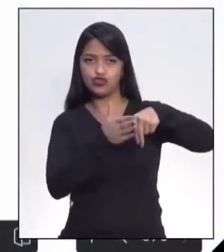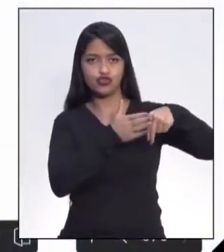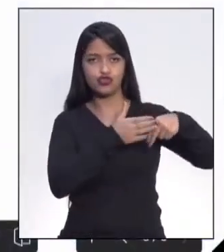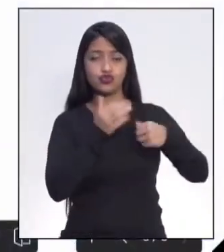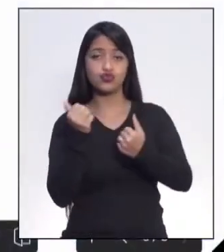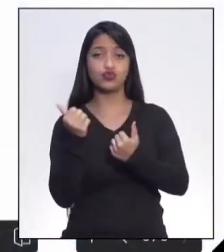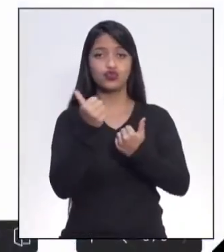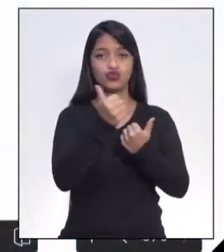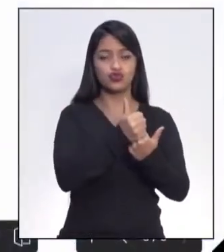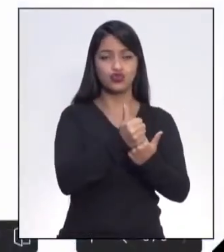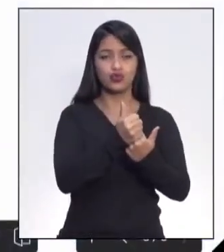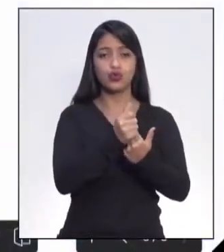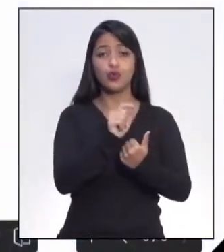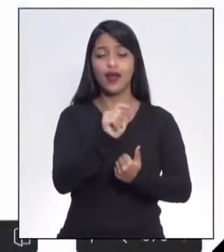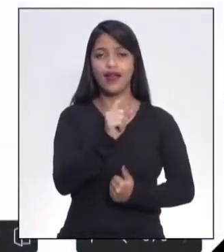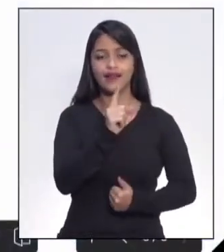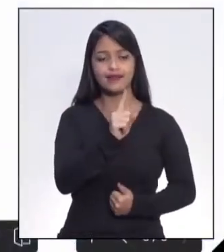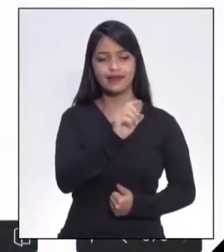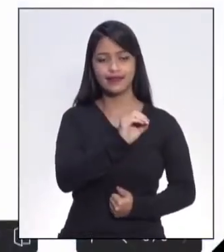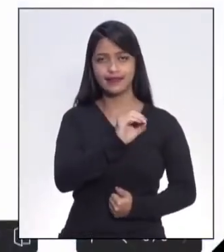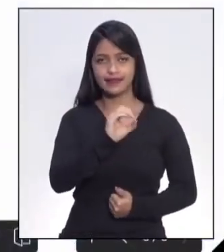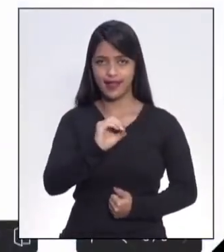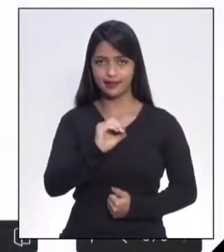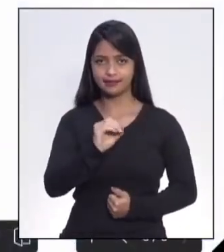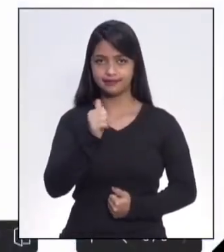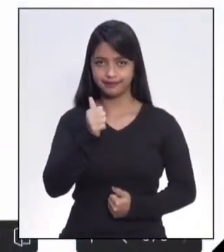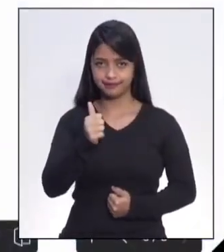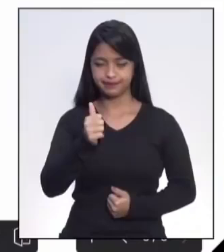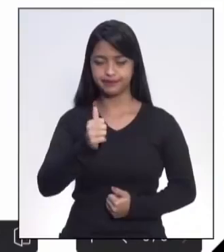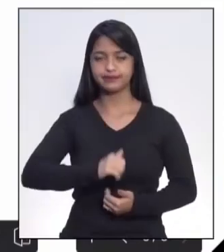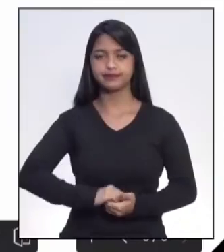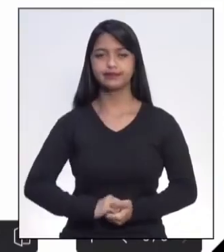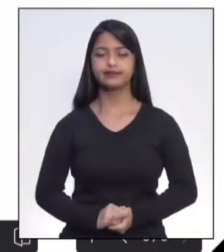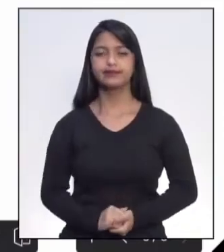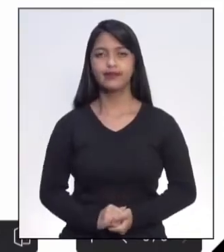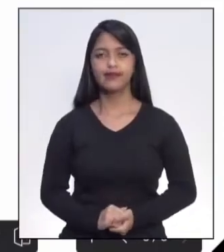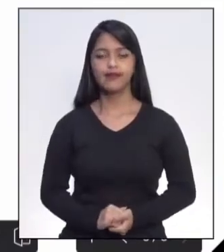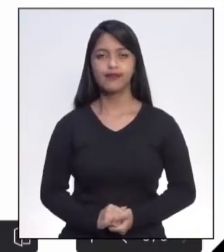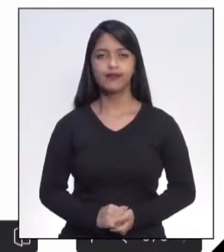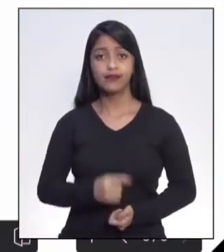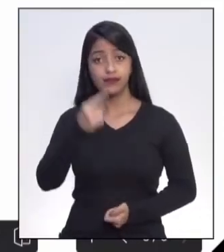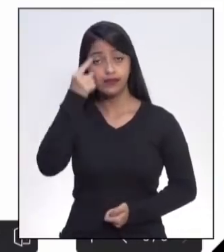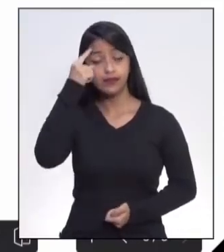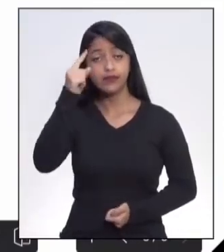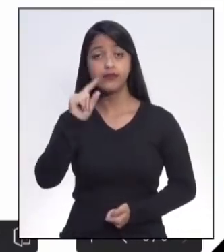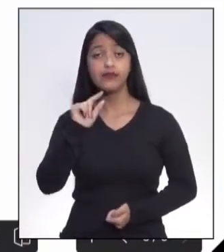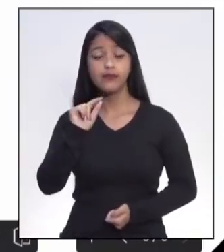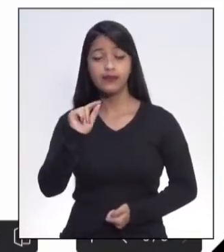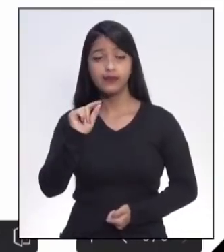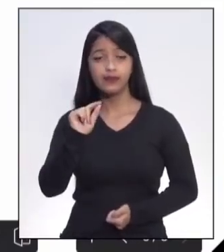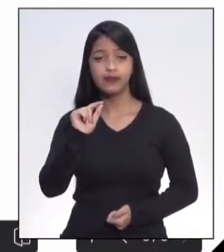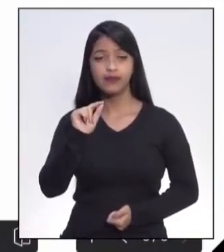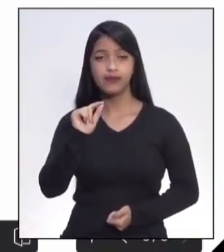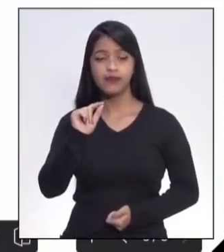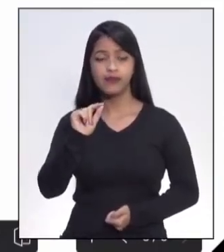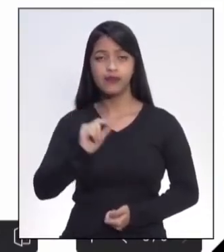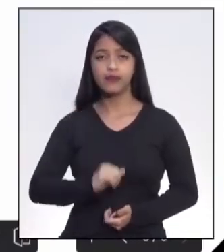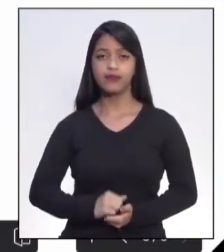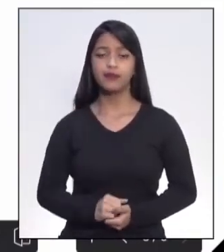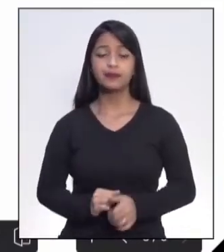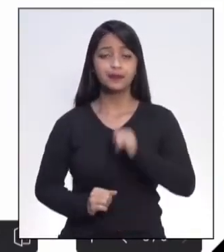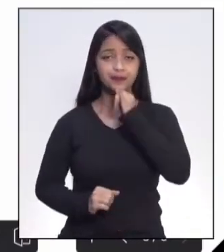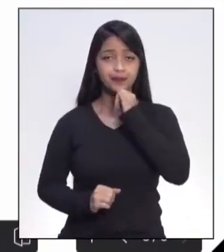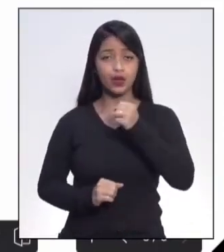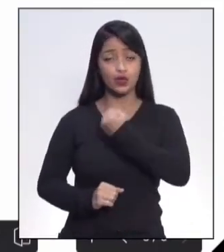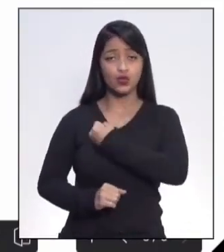correto? Eu vou substituir pelo valor, que é 100. Lembrando que toda vez que eu tenho um número e